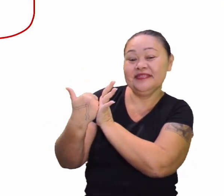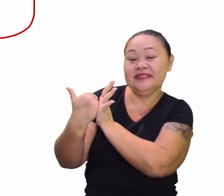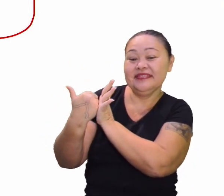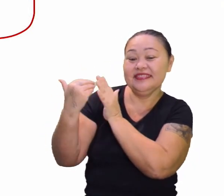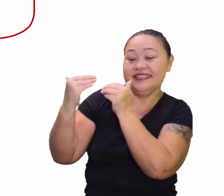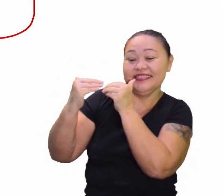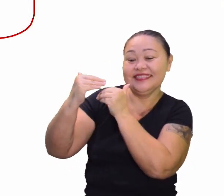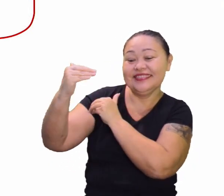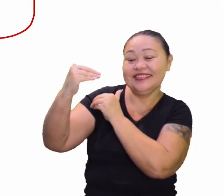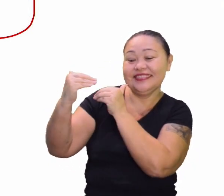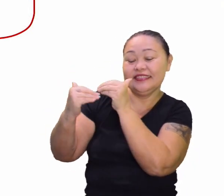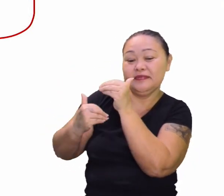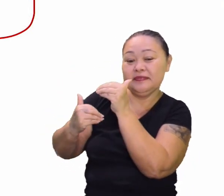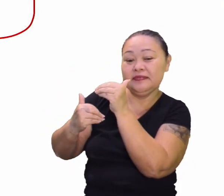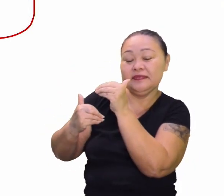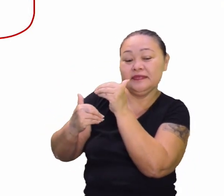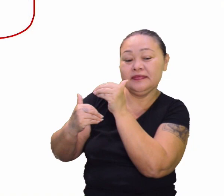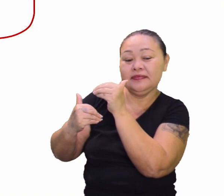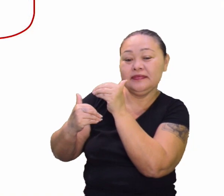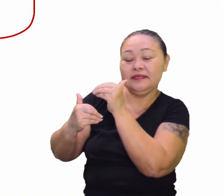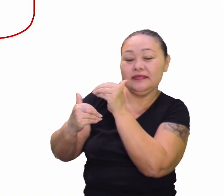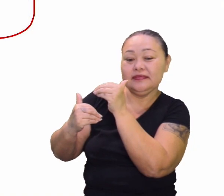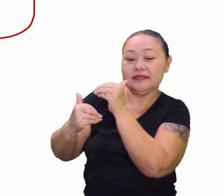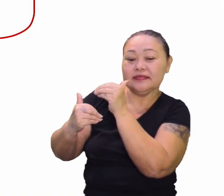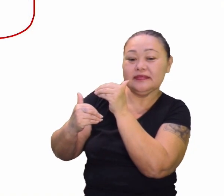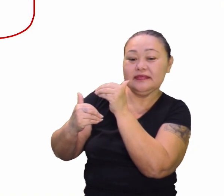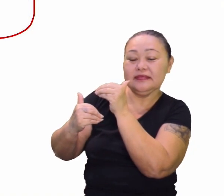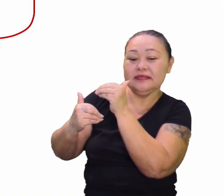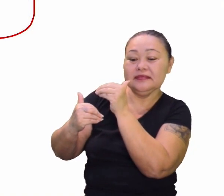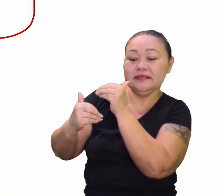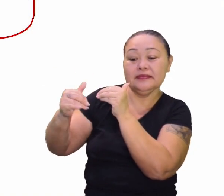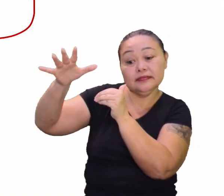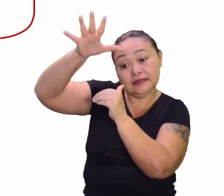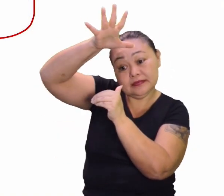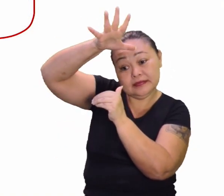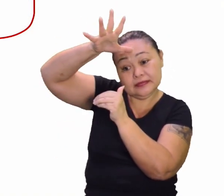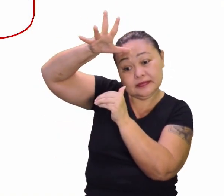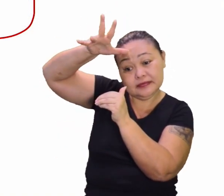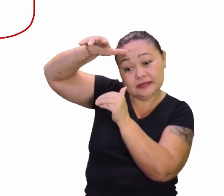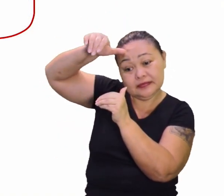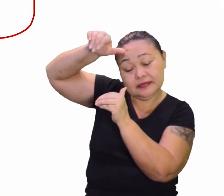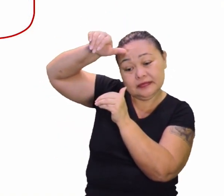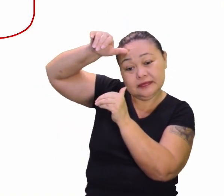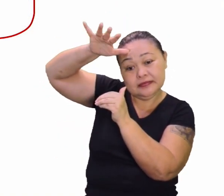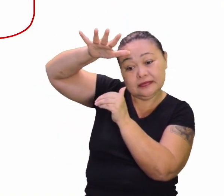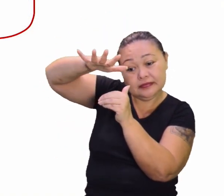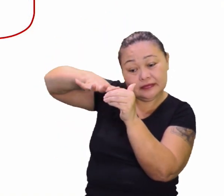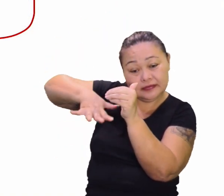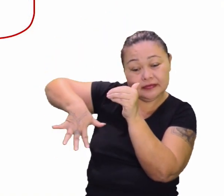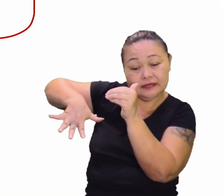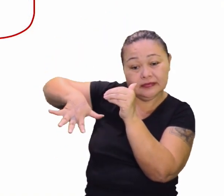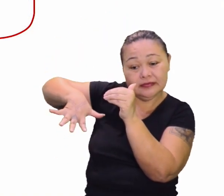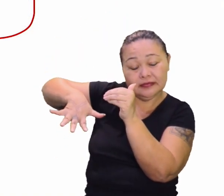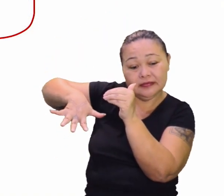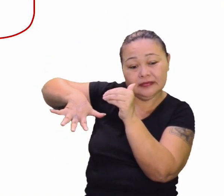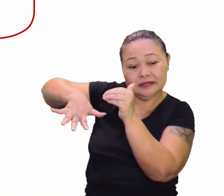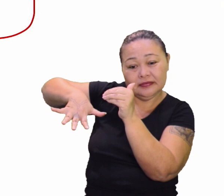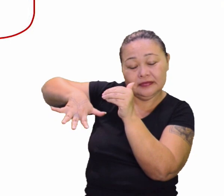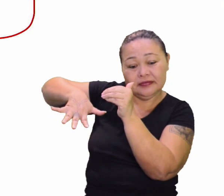esse pedacinho pertencia ao Amazonas. Muito E o bem.